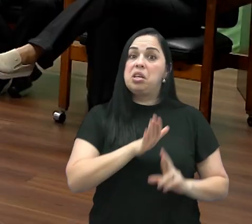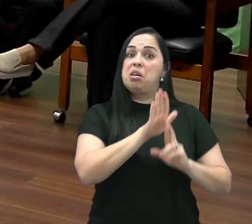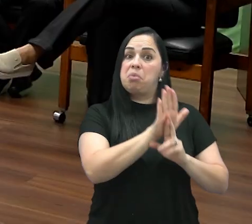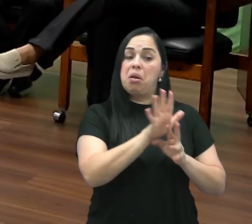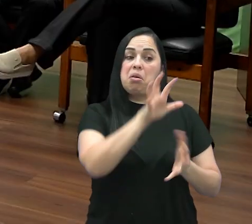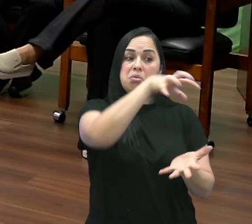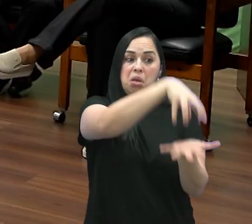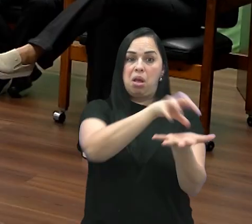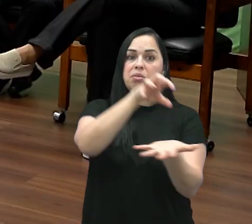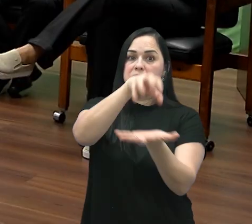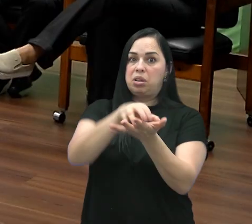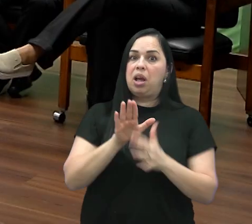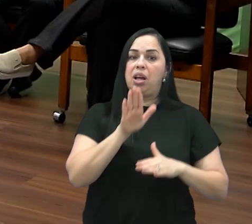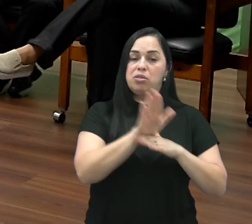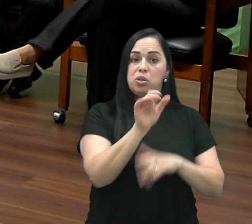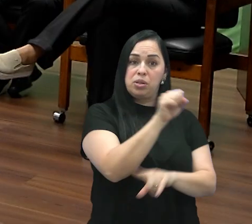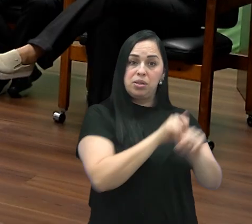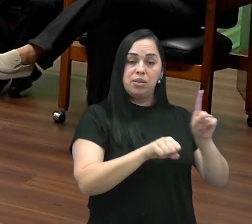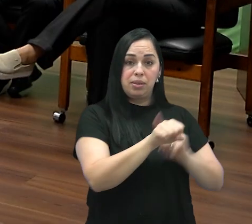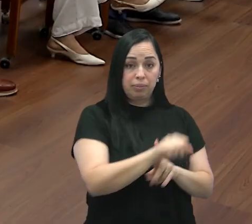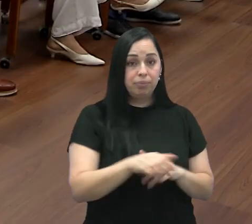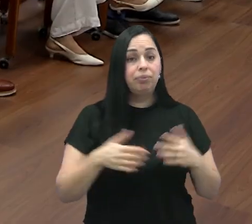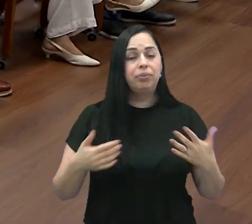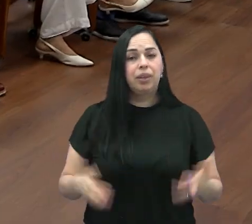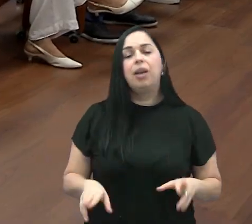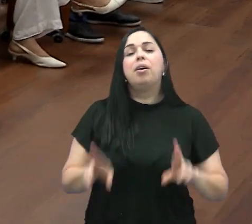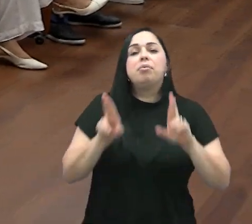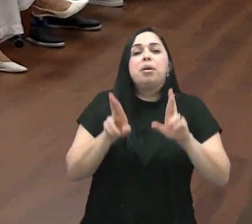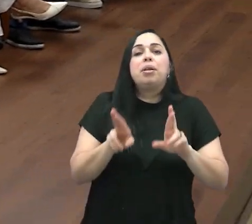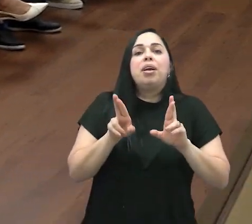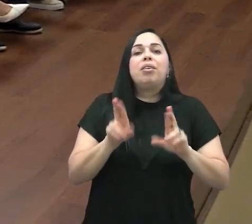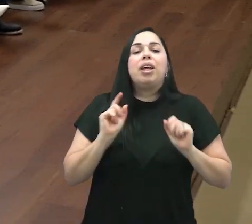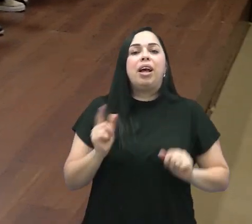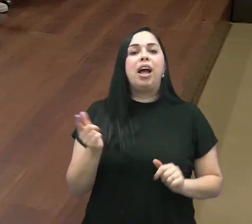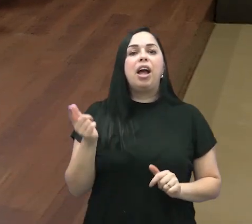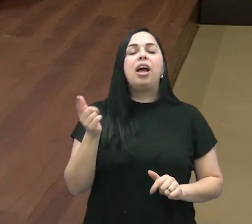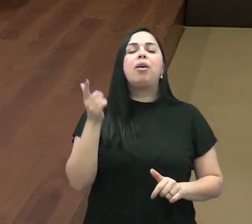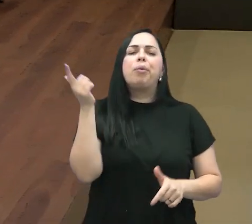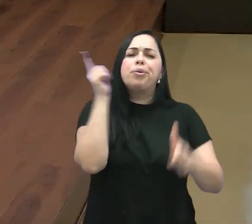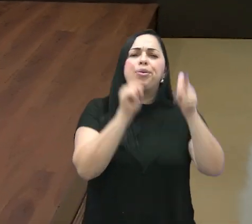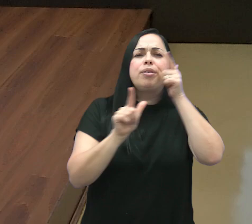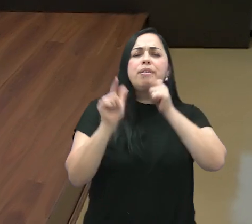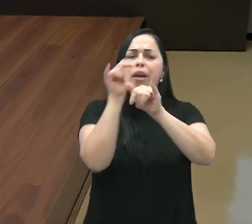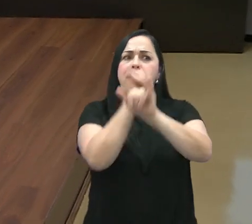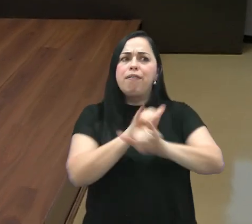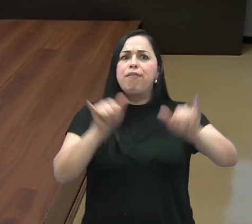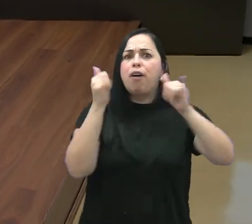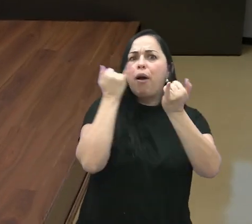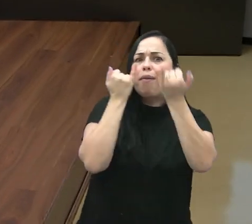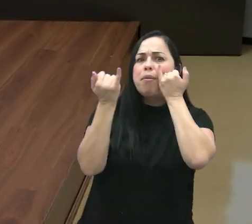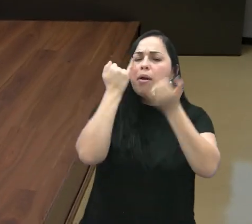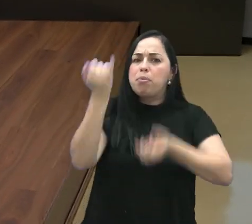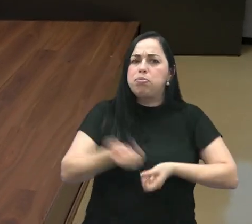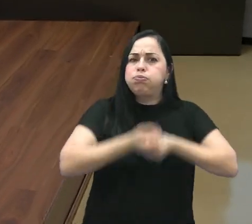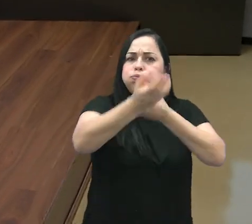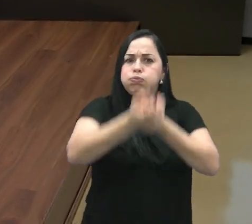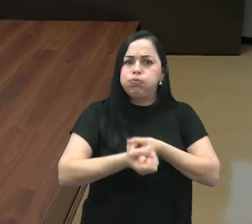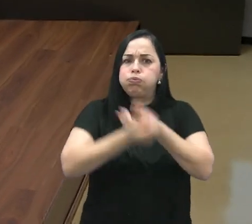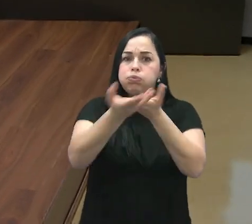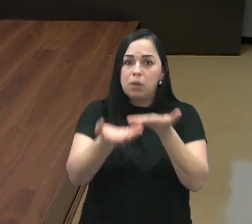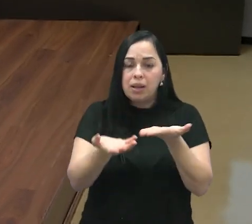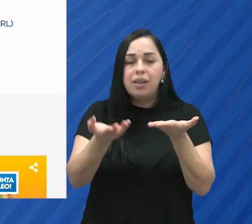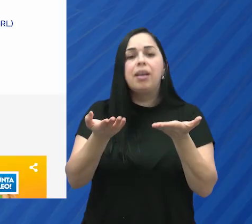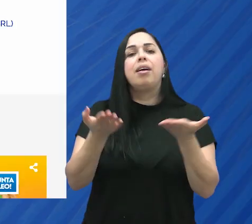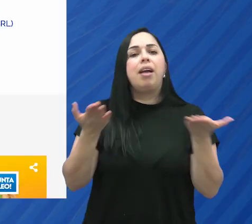e representantes de entidades sociais. A expectativa do município é ampliar a divulgação de informações sobre o